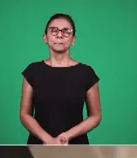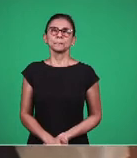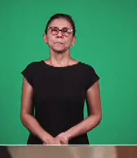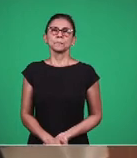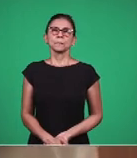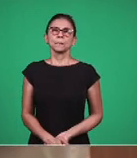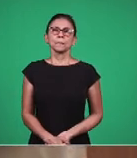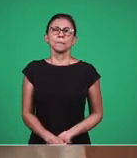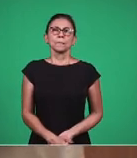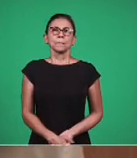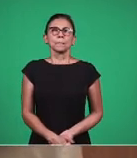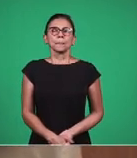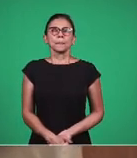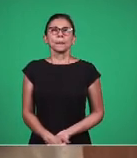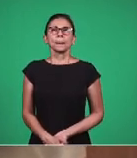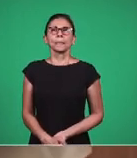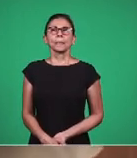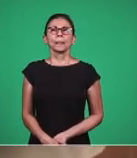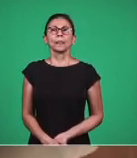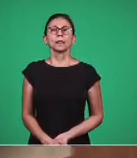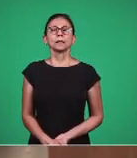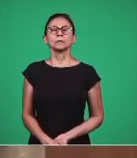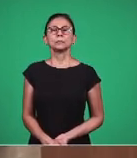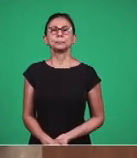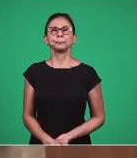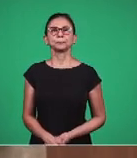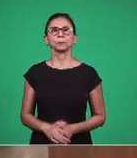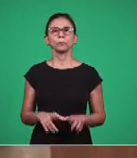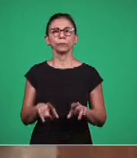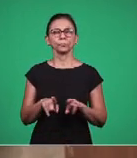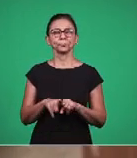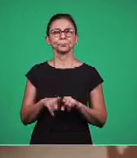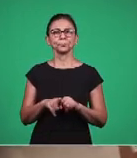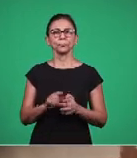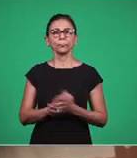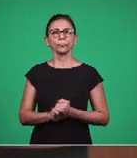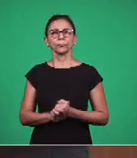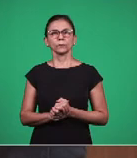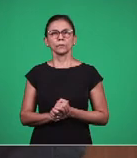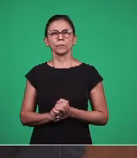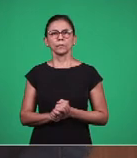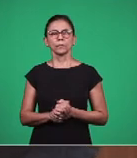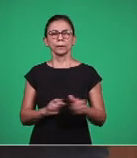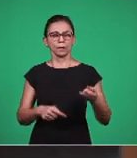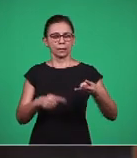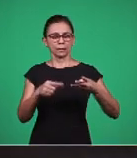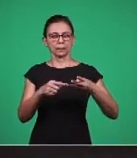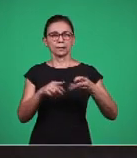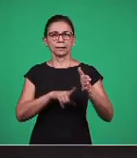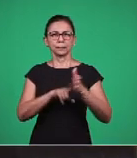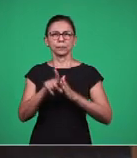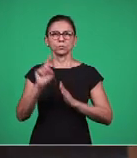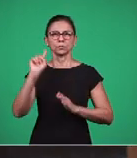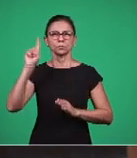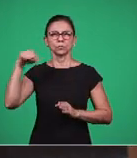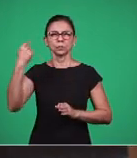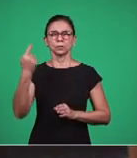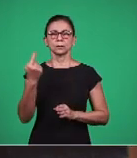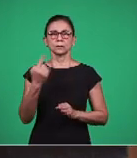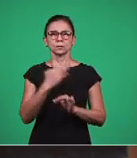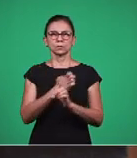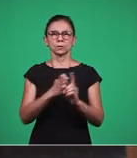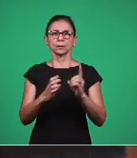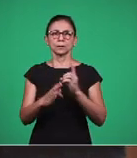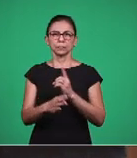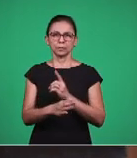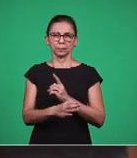Nós iremos, então, deixar para as igrejas a terceira pergunta para a próxima Escola Bíblica Dominical, para